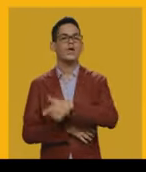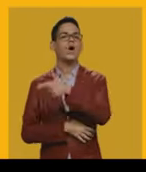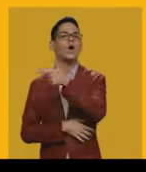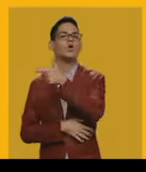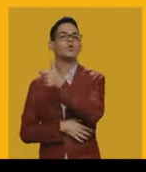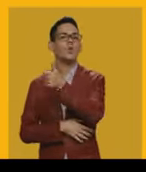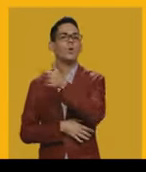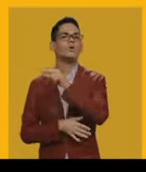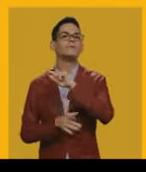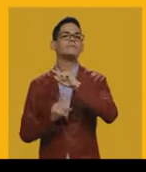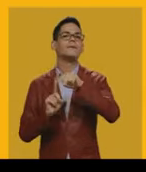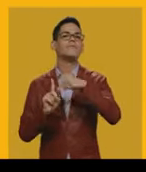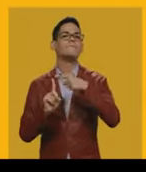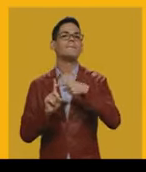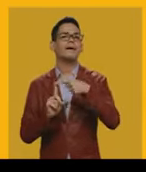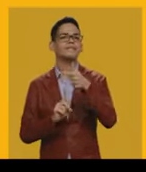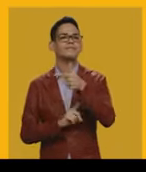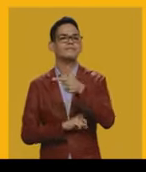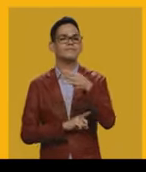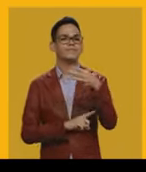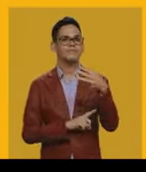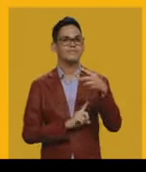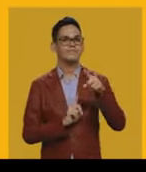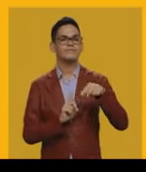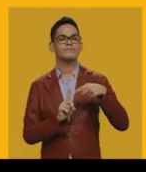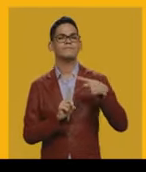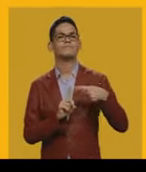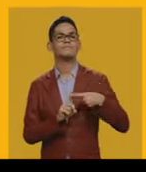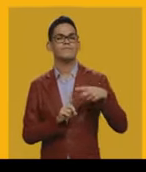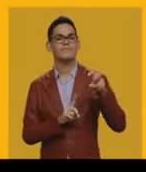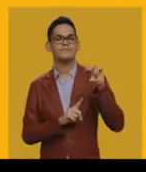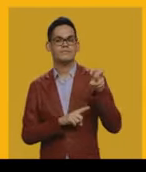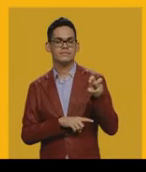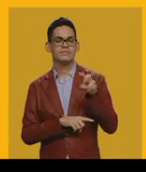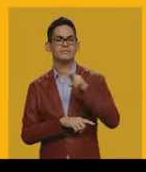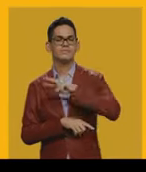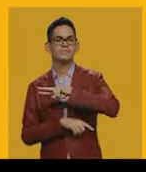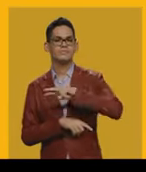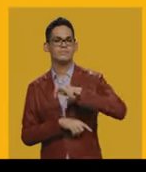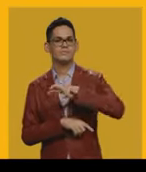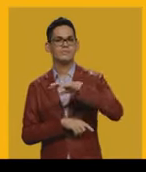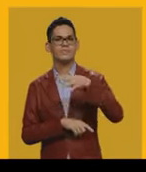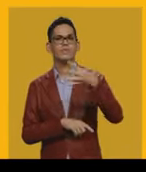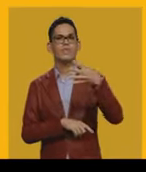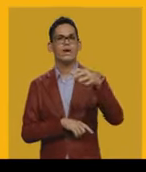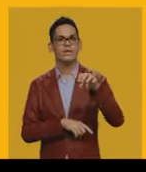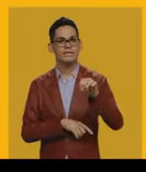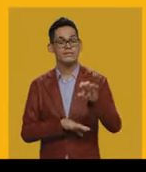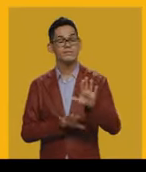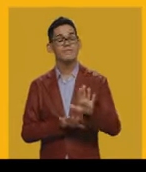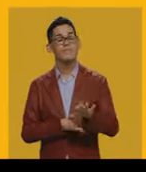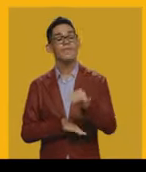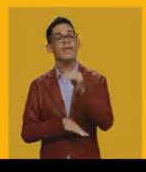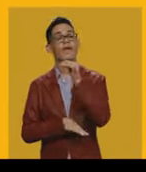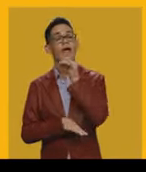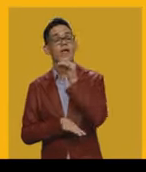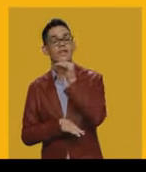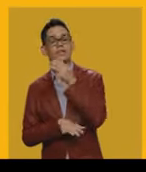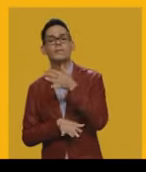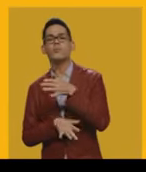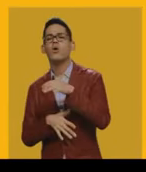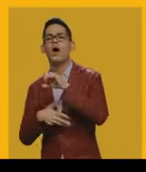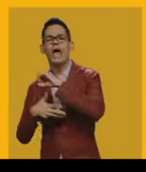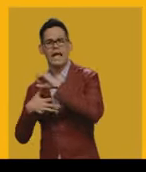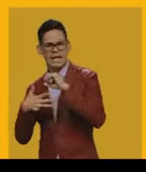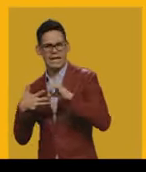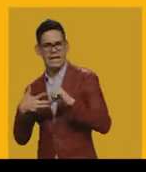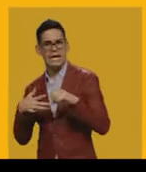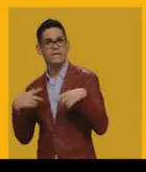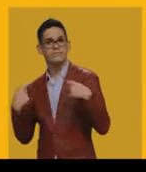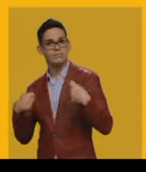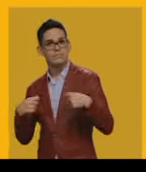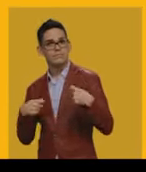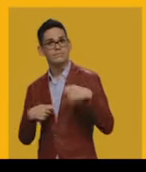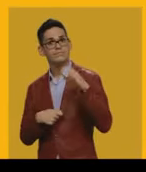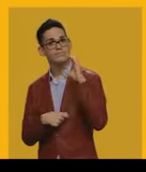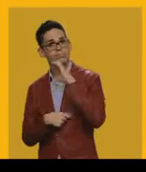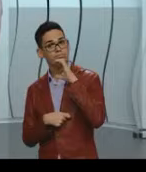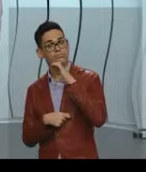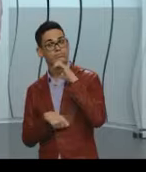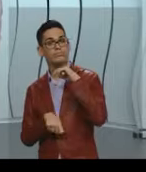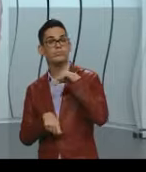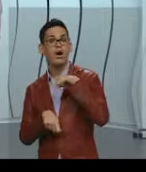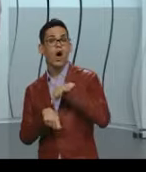dá 40. Uma dica que na hora de multiplicar, você vai fazer, por exemplo, uma questão do Enem, você precisa agilizar nas contas, né, nos